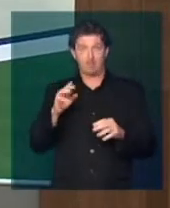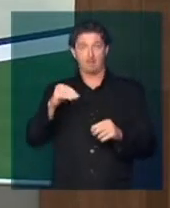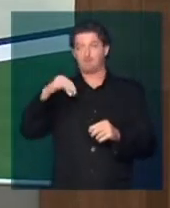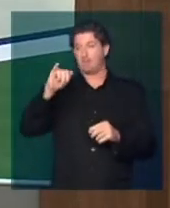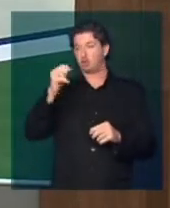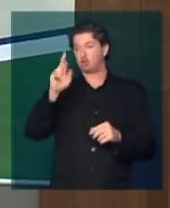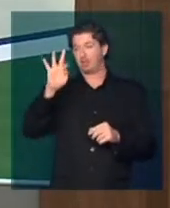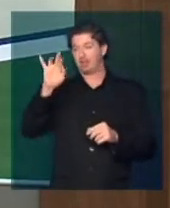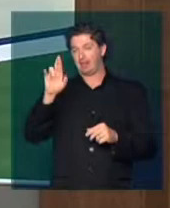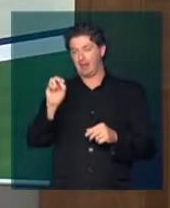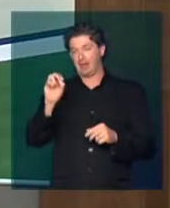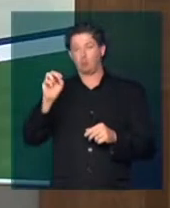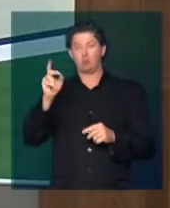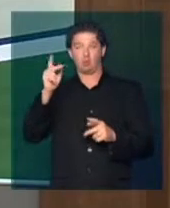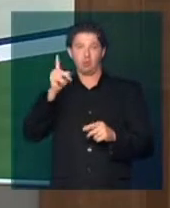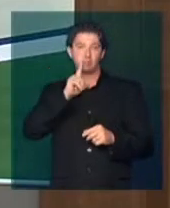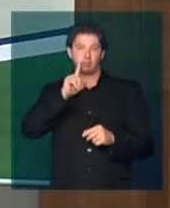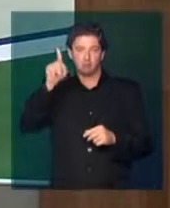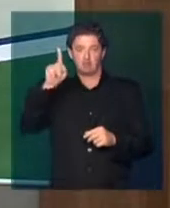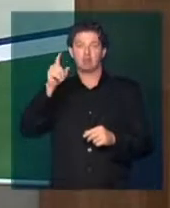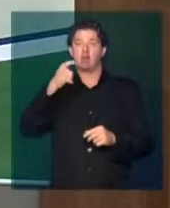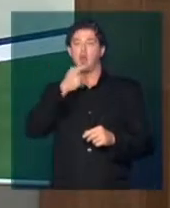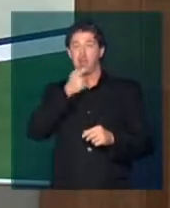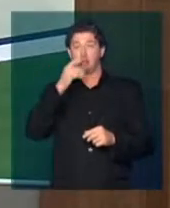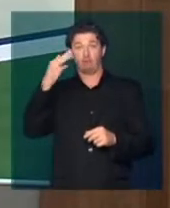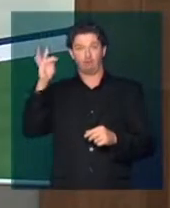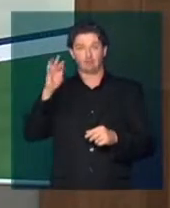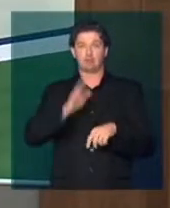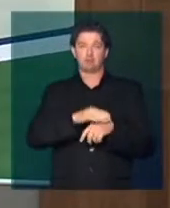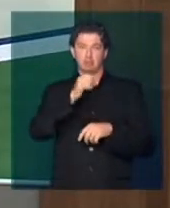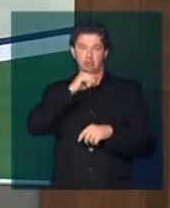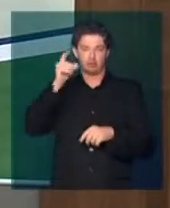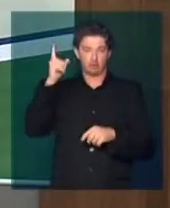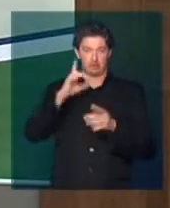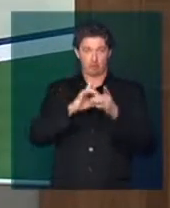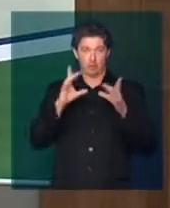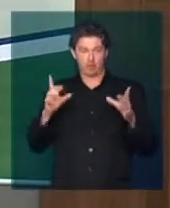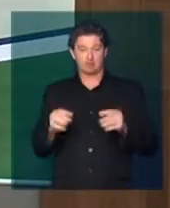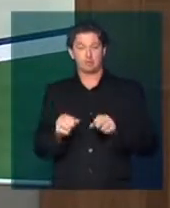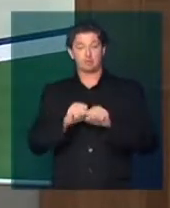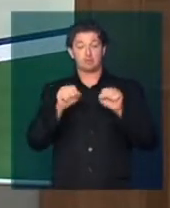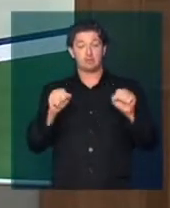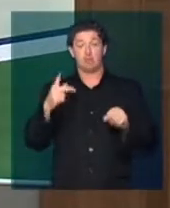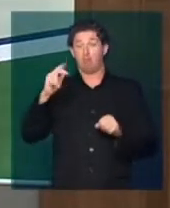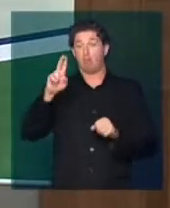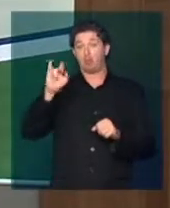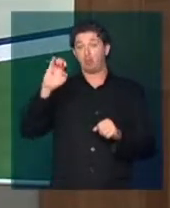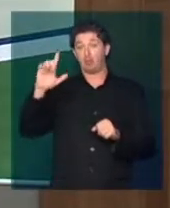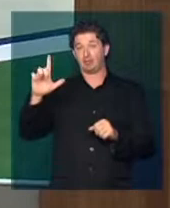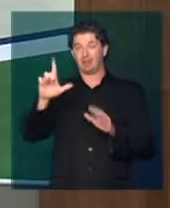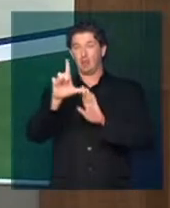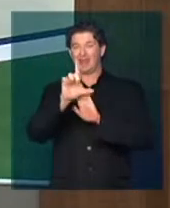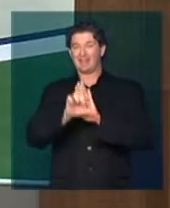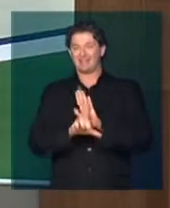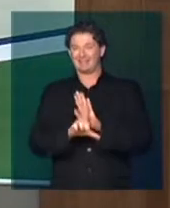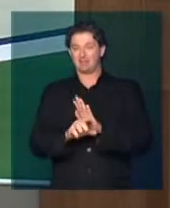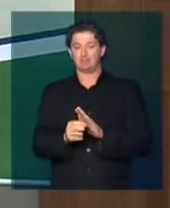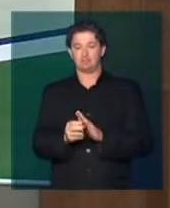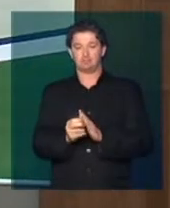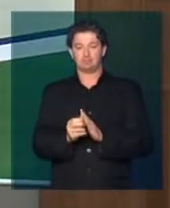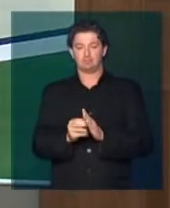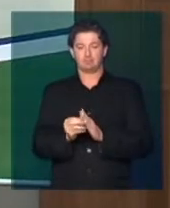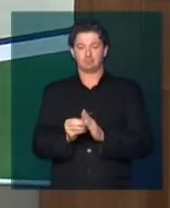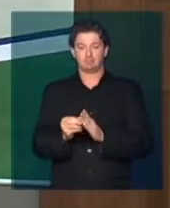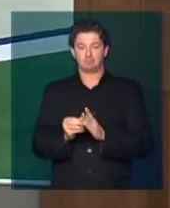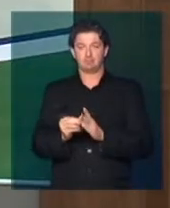majoritário distrital, que é o sistema americano, inglês, francês, das democracias mais antigas, e o sistema proporcional de lista.